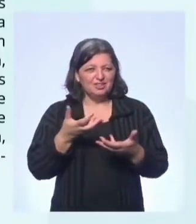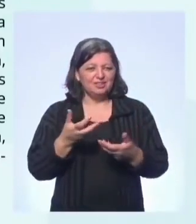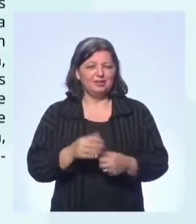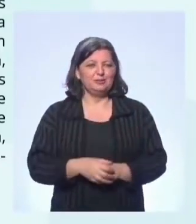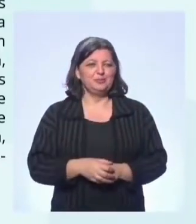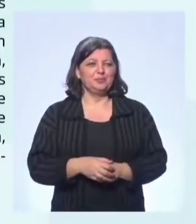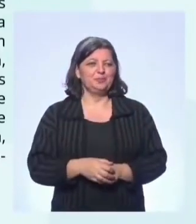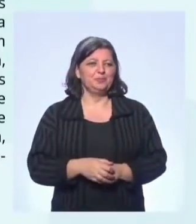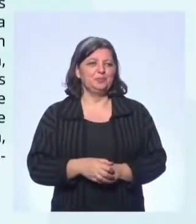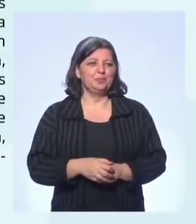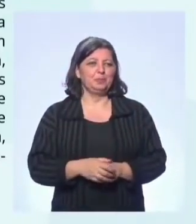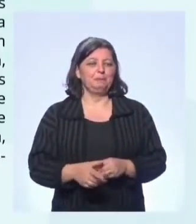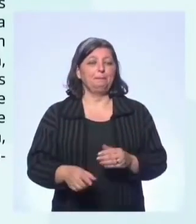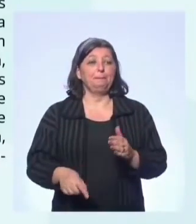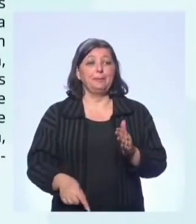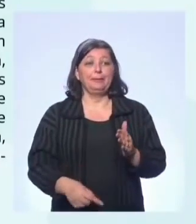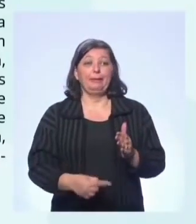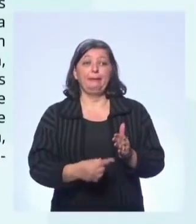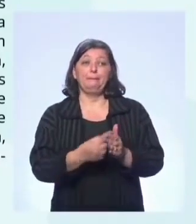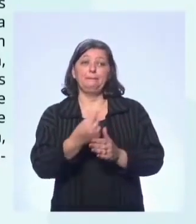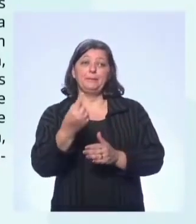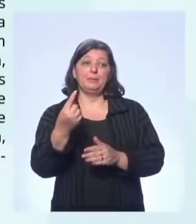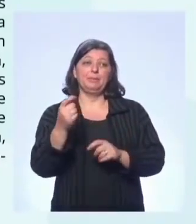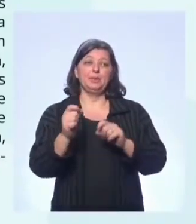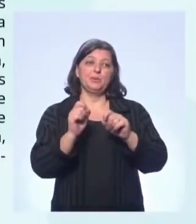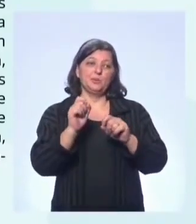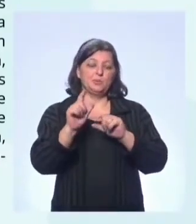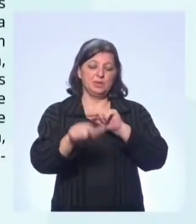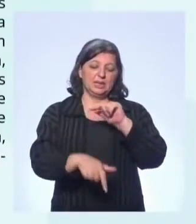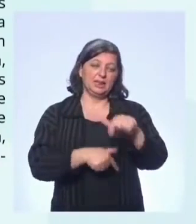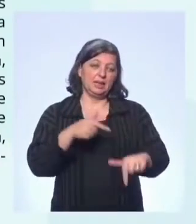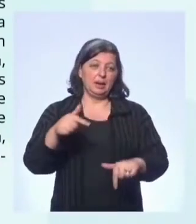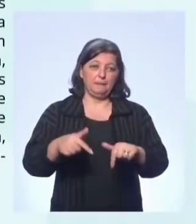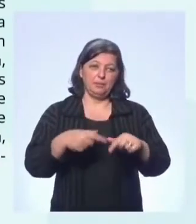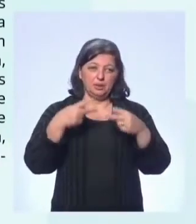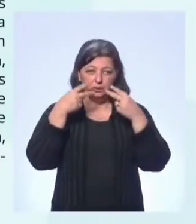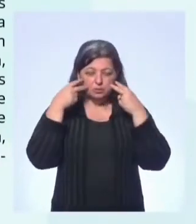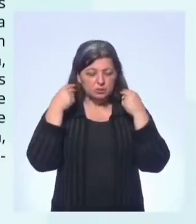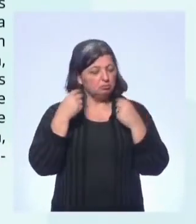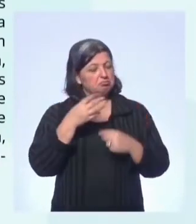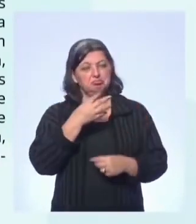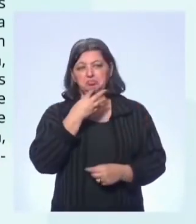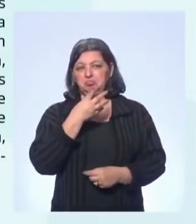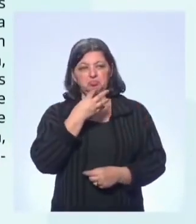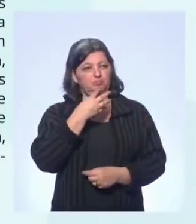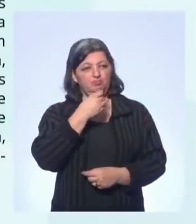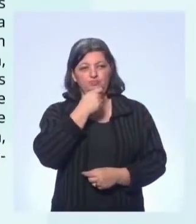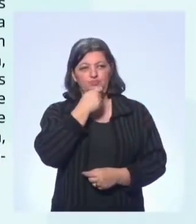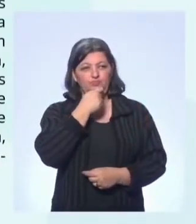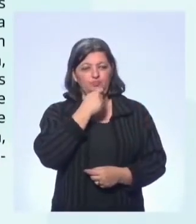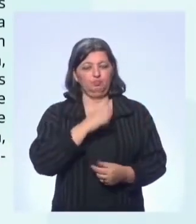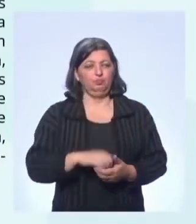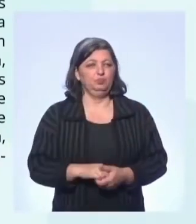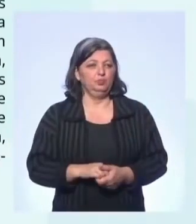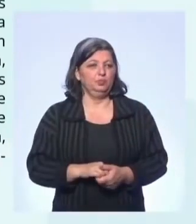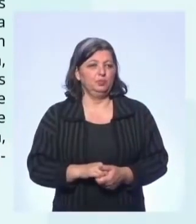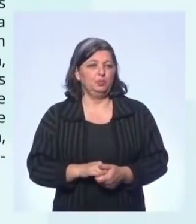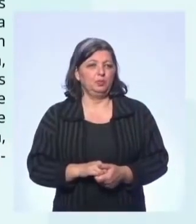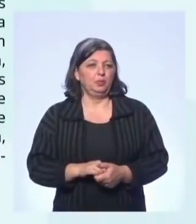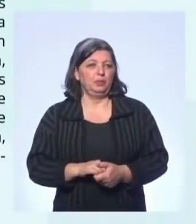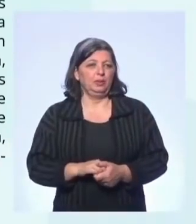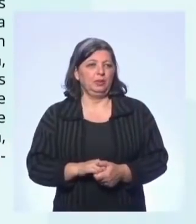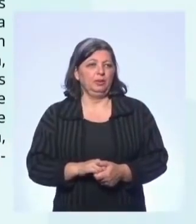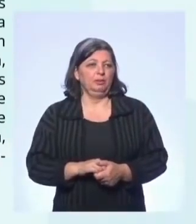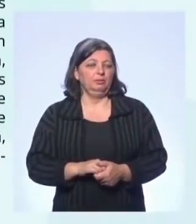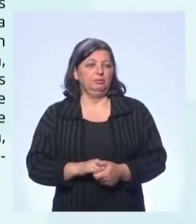primeira alocação dos indígenas num tipo de trabalho que eles não conheciam e que não fazia